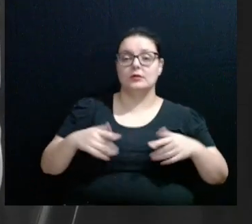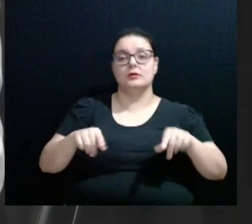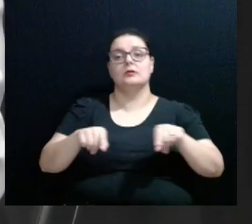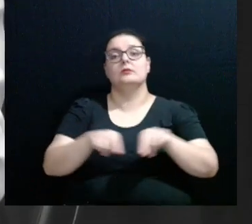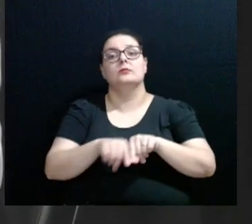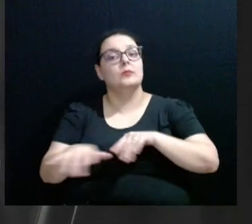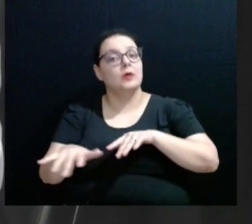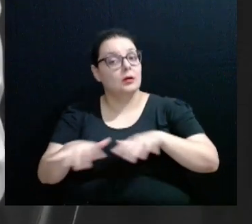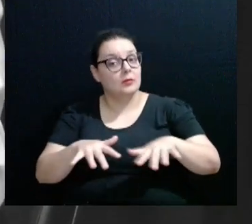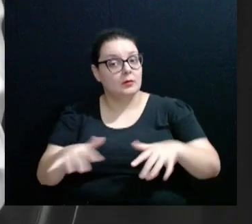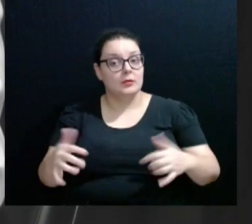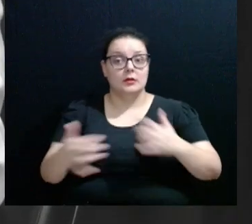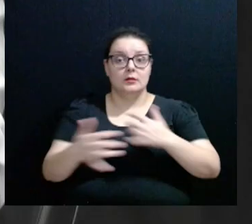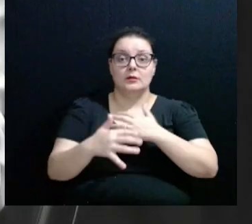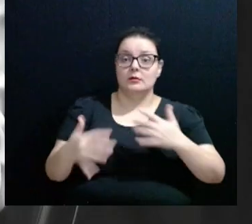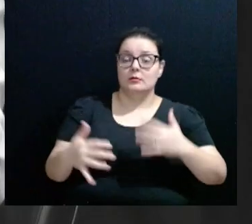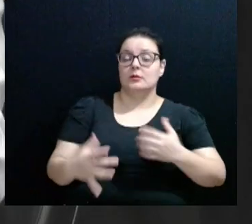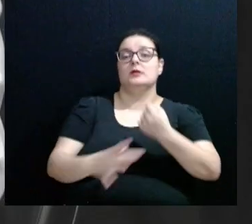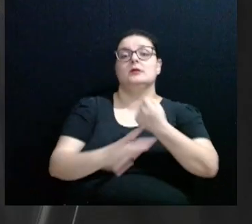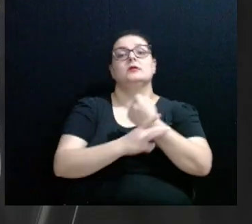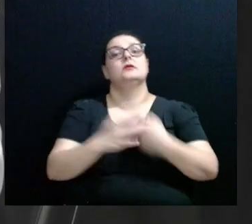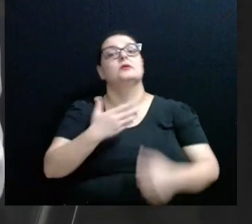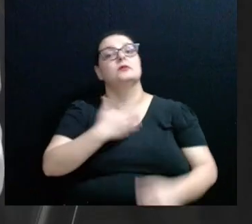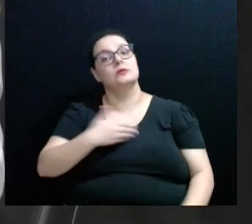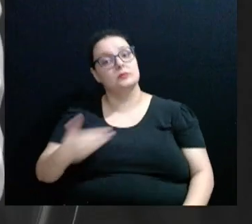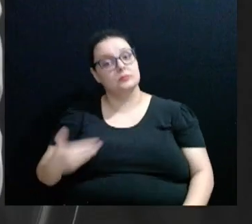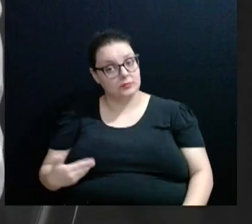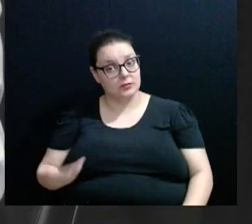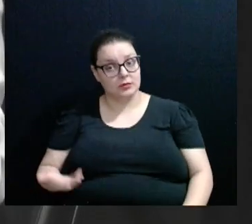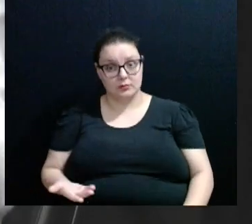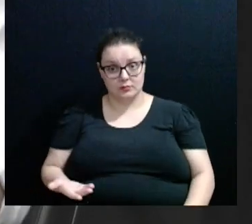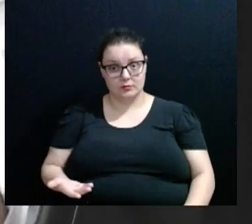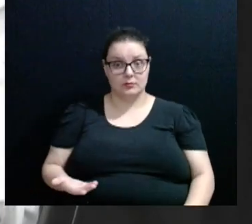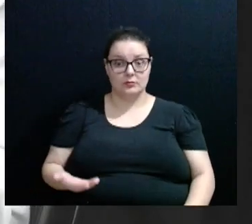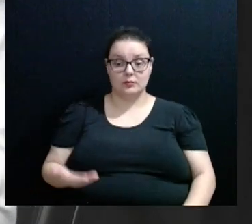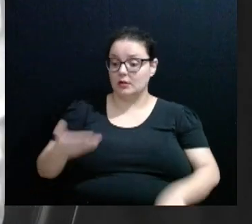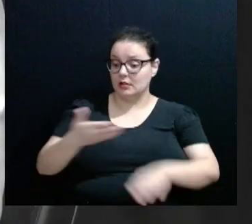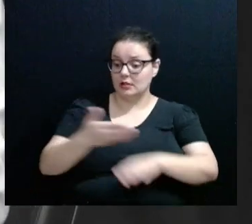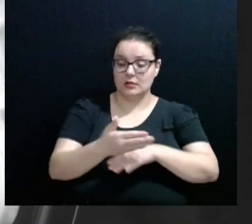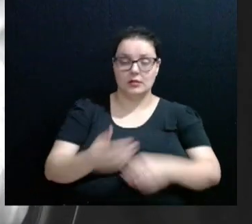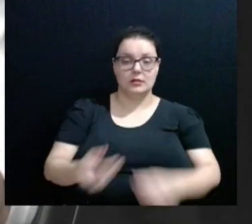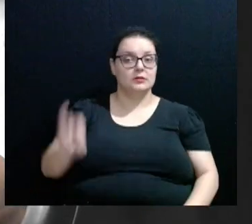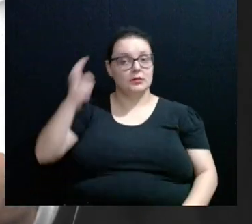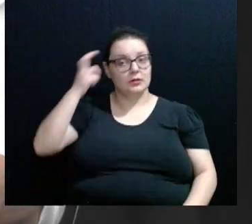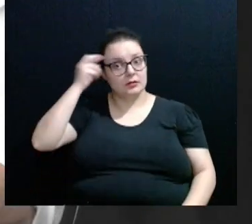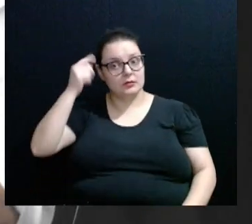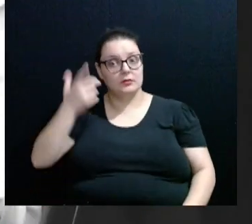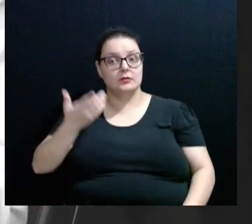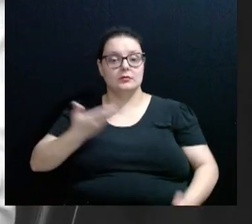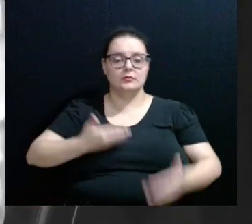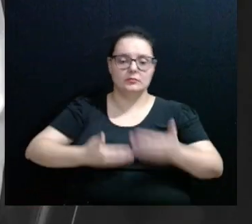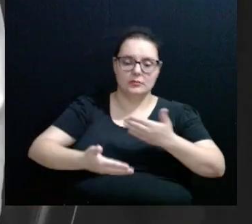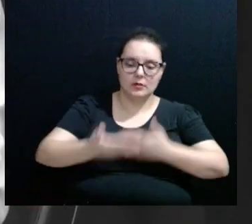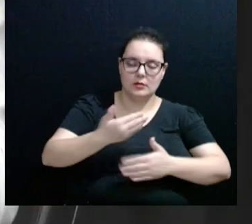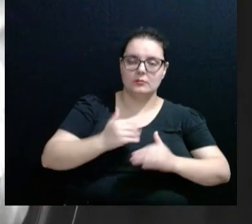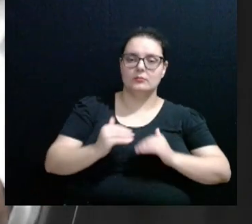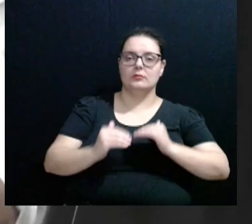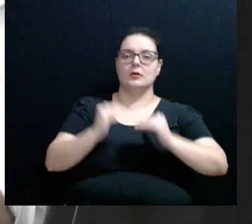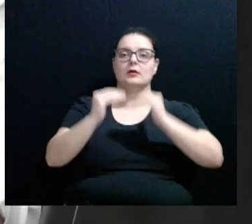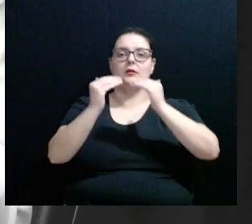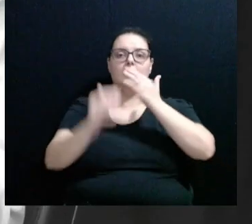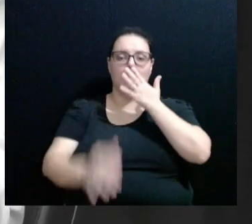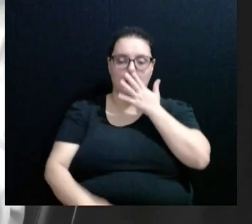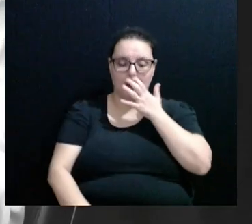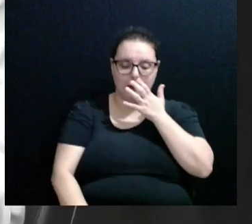mobilidade urbana, para a segurança pública, para acesso à cultura. Então a gente vai fazendo essa construção